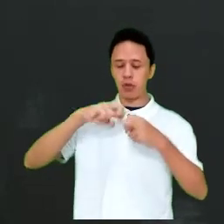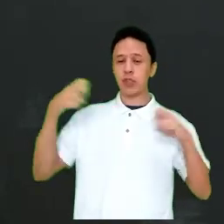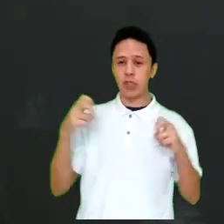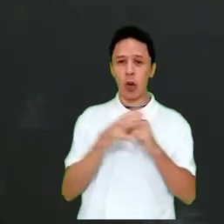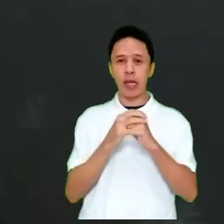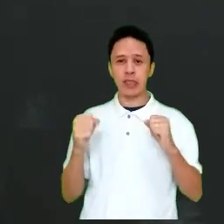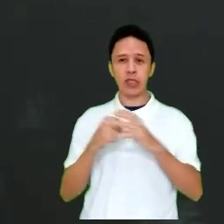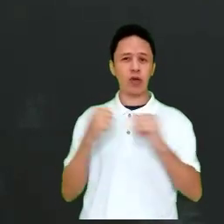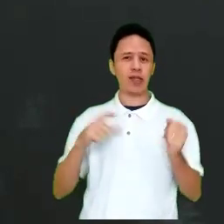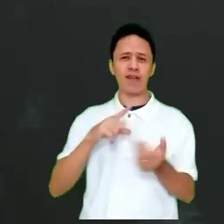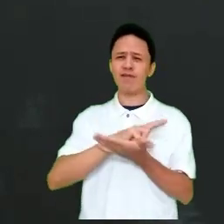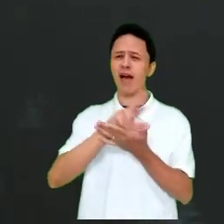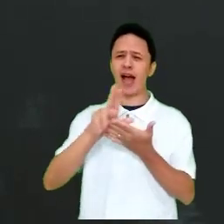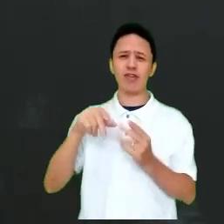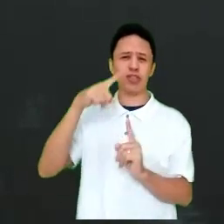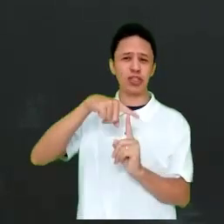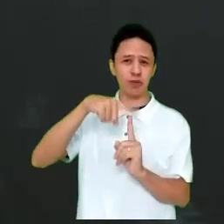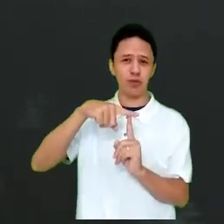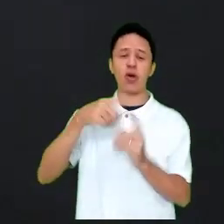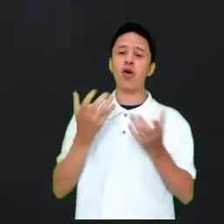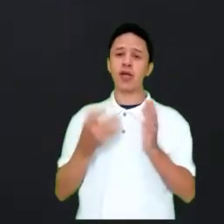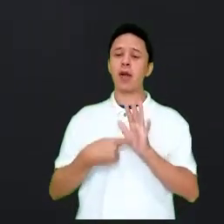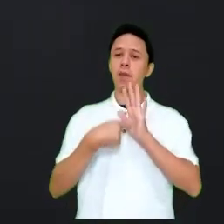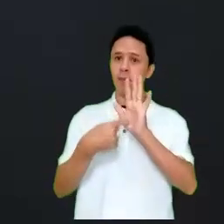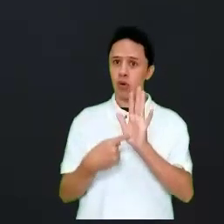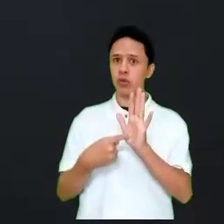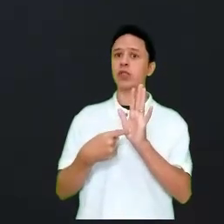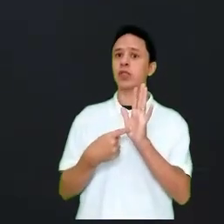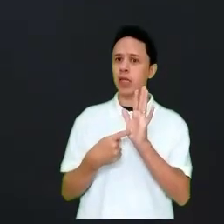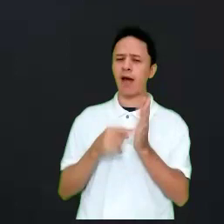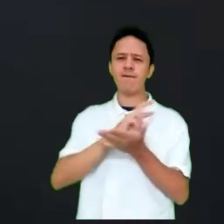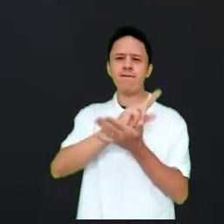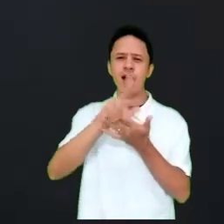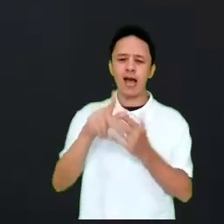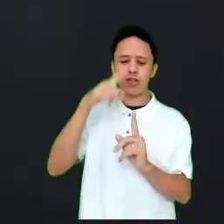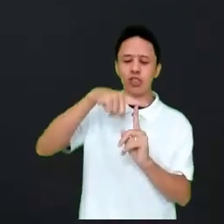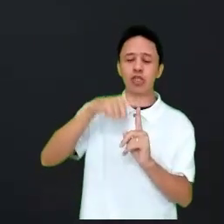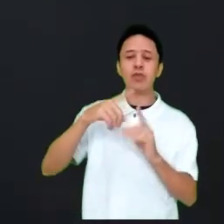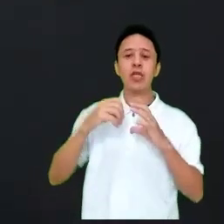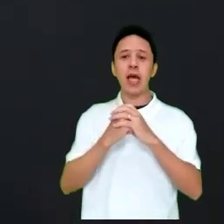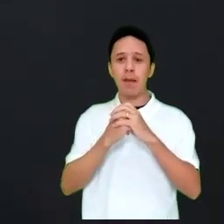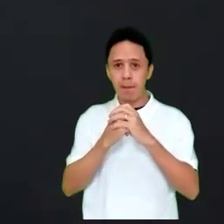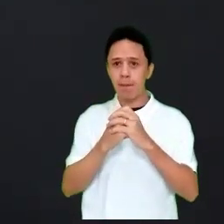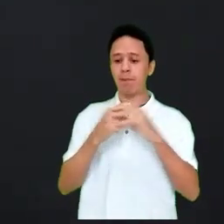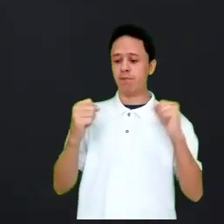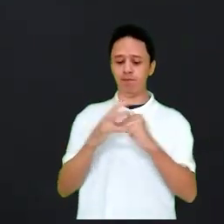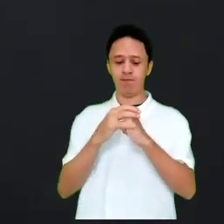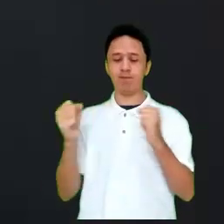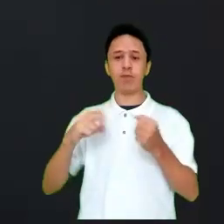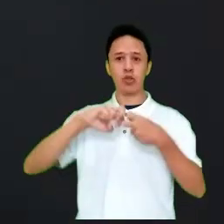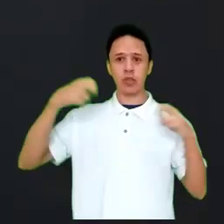reprodução assexuada, tem muitos tipos. E eu quero trazer um novo quadro só para te mostrar os vários tipos de reprodução